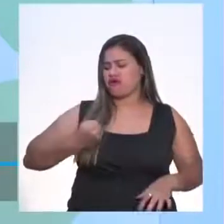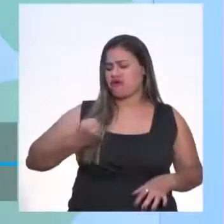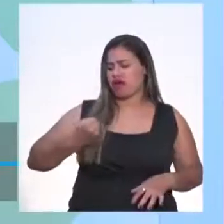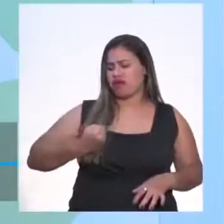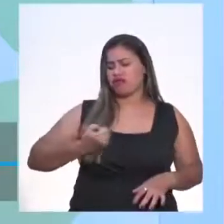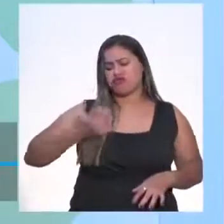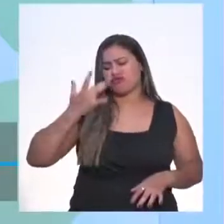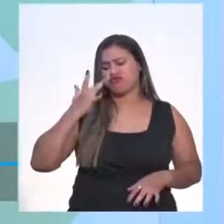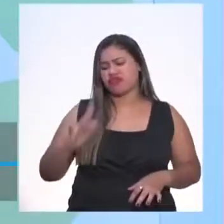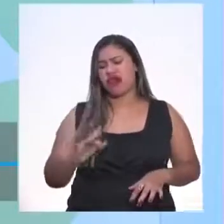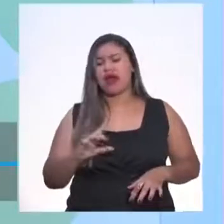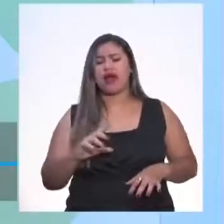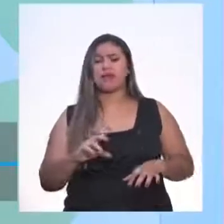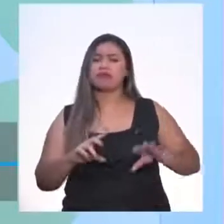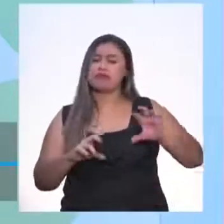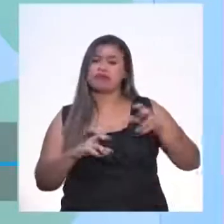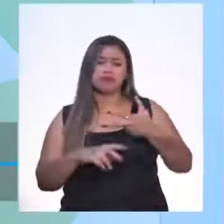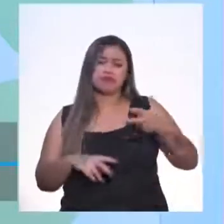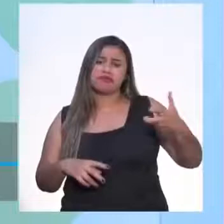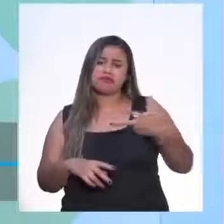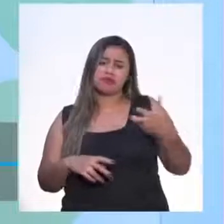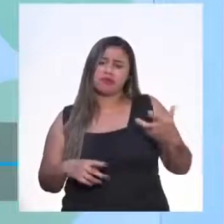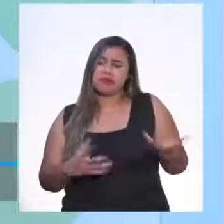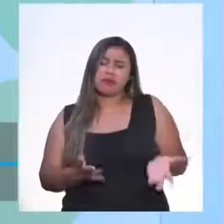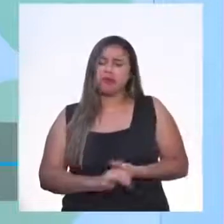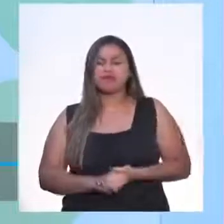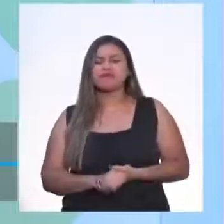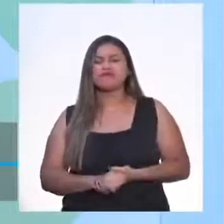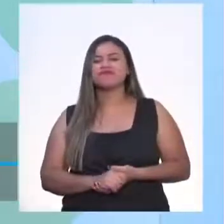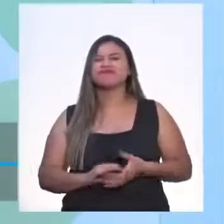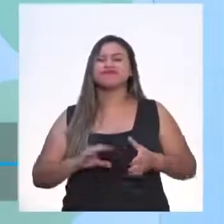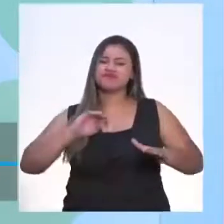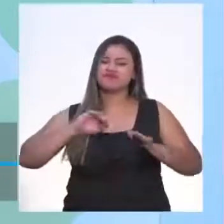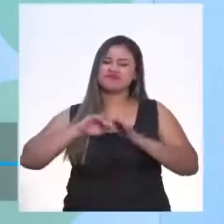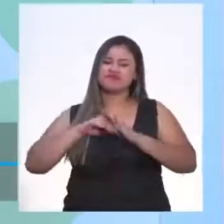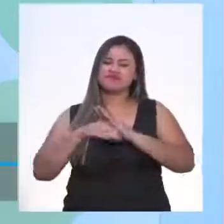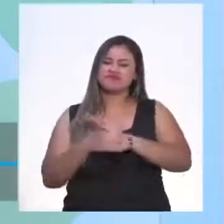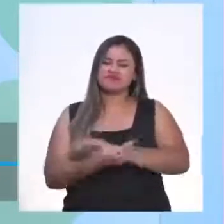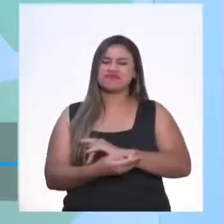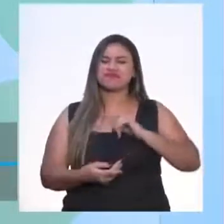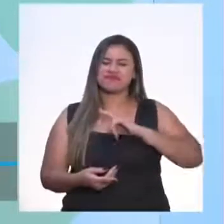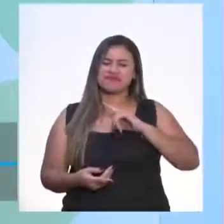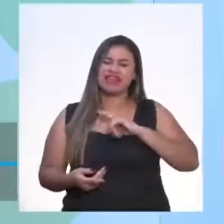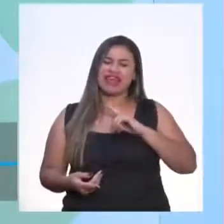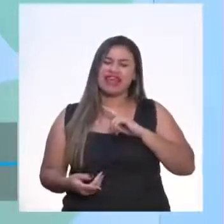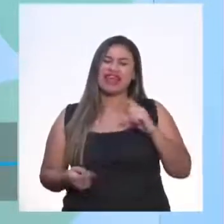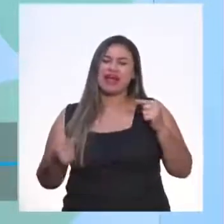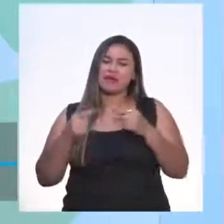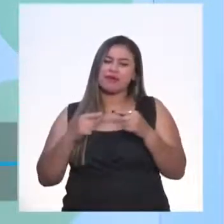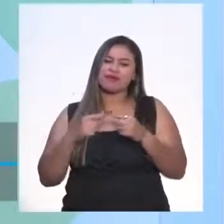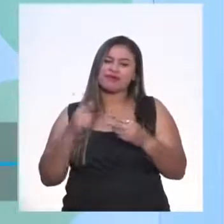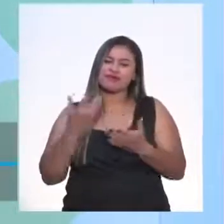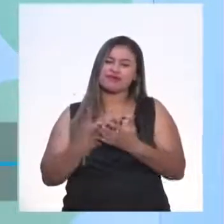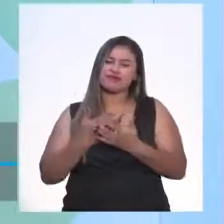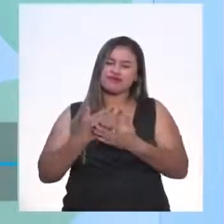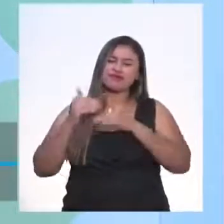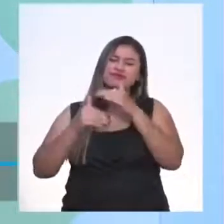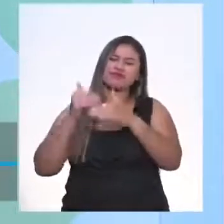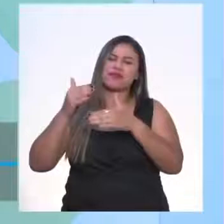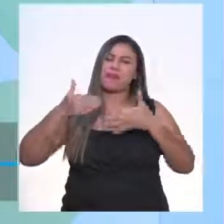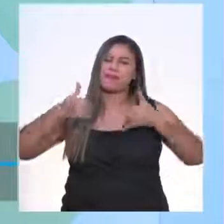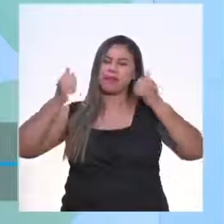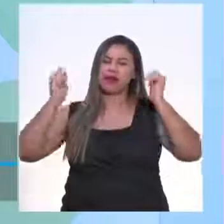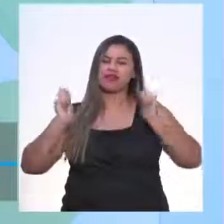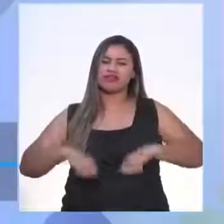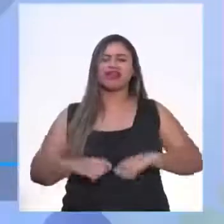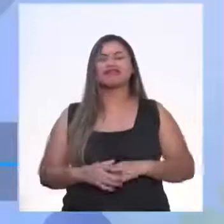igual. Simples assim, né? E aí criava esse hábito, lógico, naturalmente, como as aulas, né, iam se decorrendo, a gente melhorava esses conceitos,